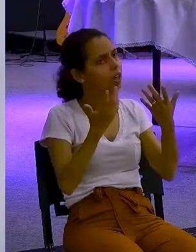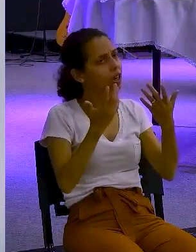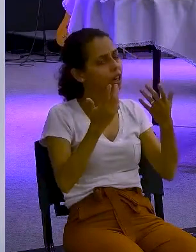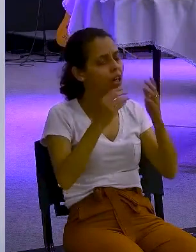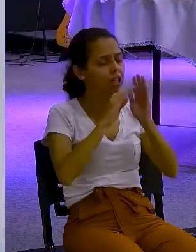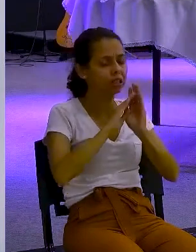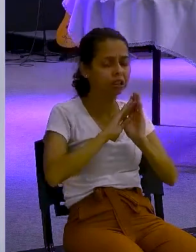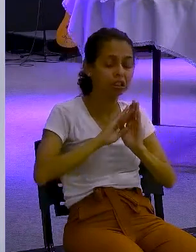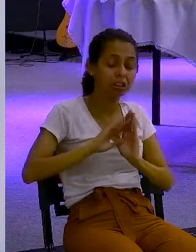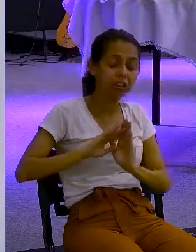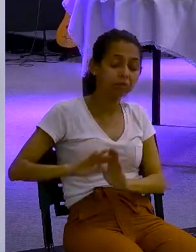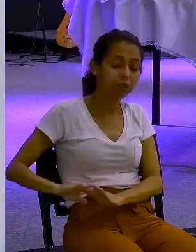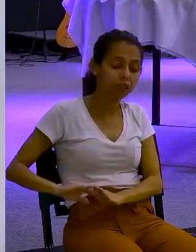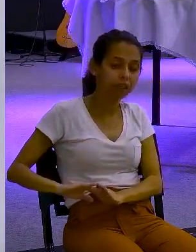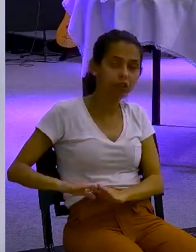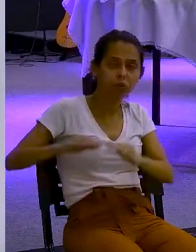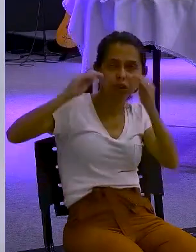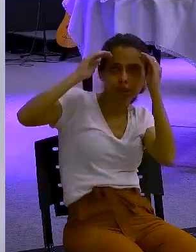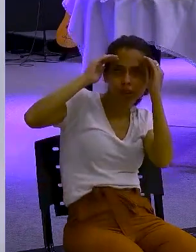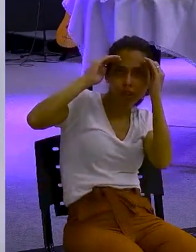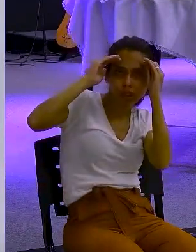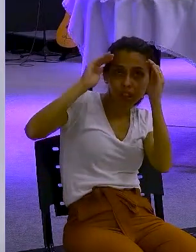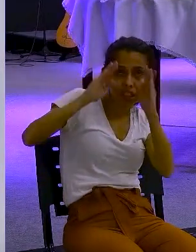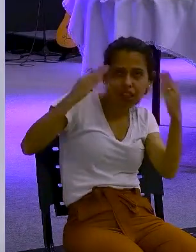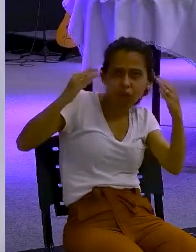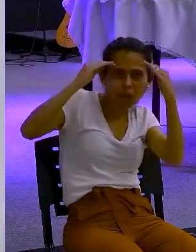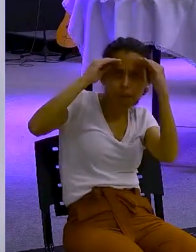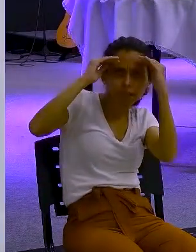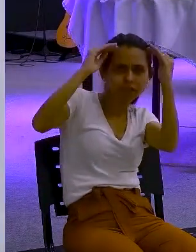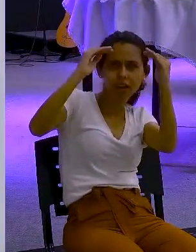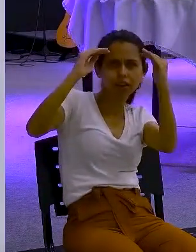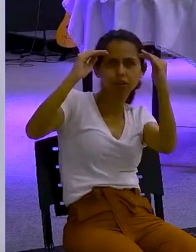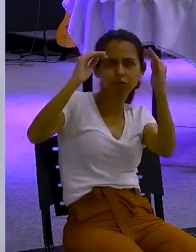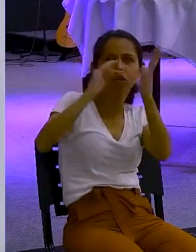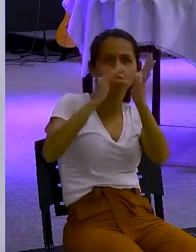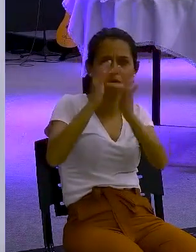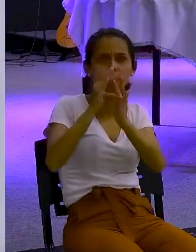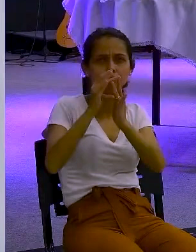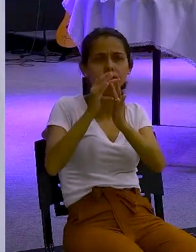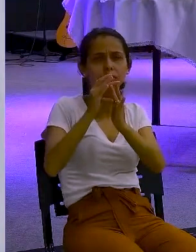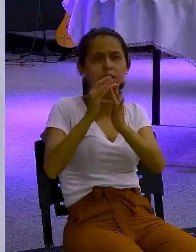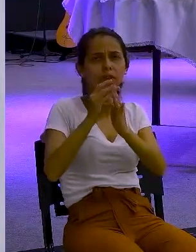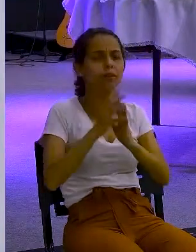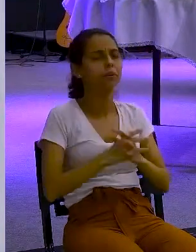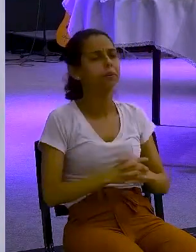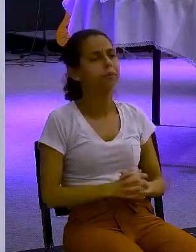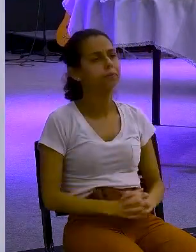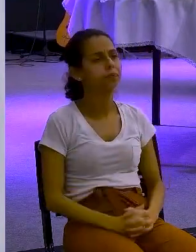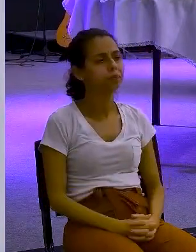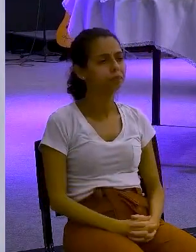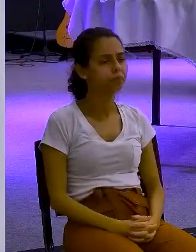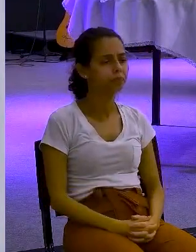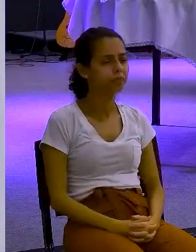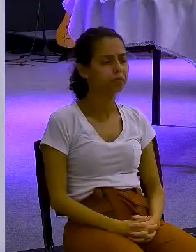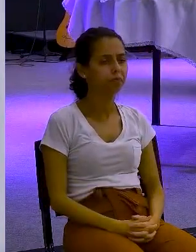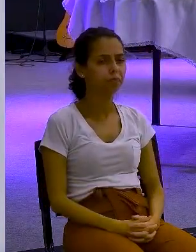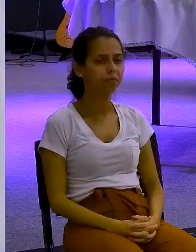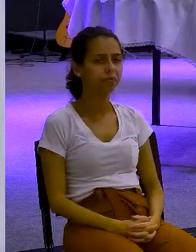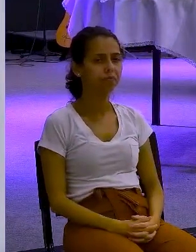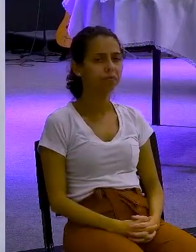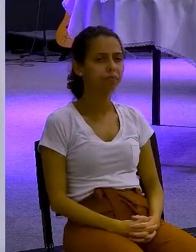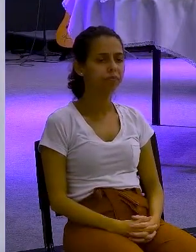nome, Jesus pode ser um símbolo, Jesus pode ser uma estátua, Jesus pode ser uma série, mas Jesus não será o seu Salvador, não será o